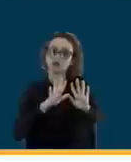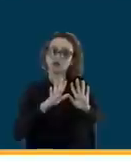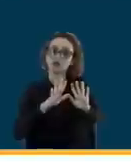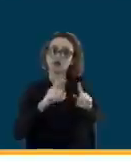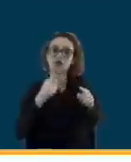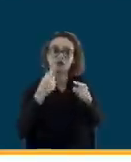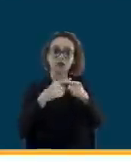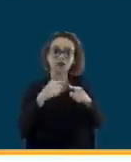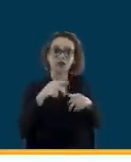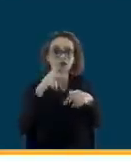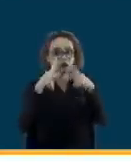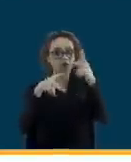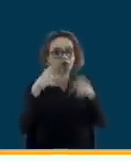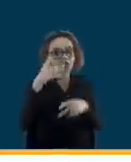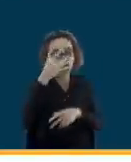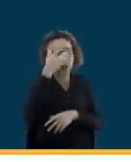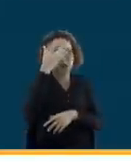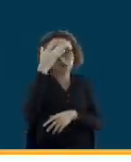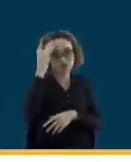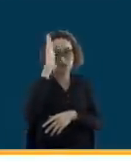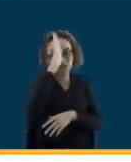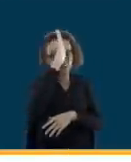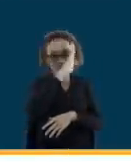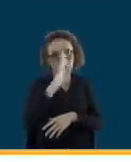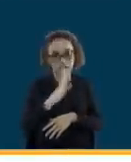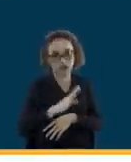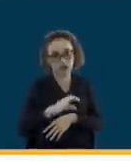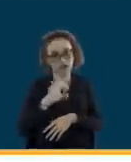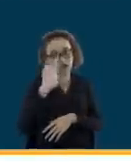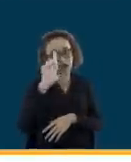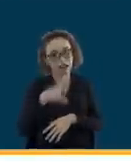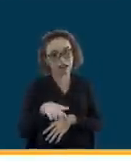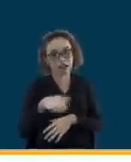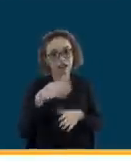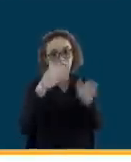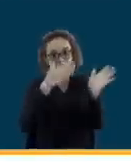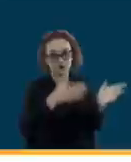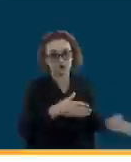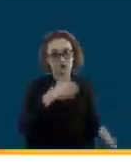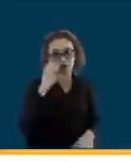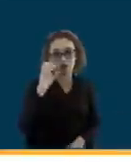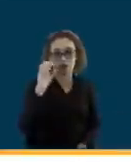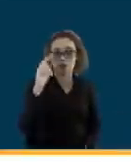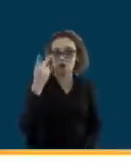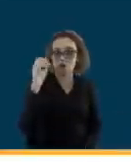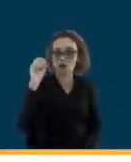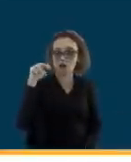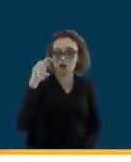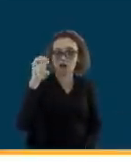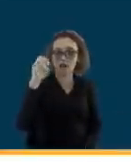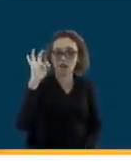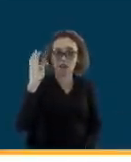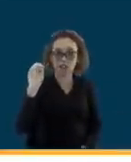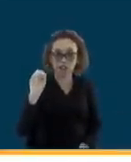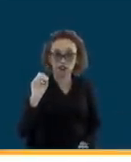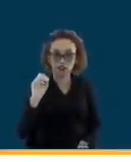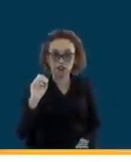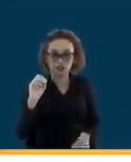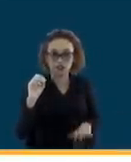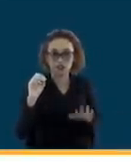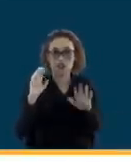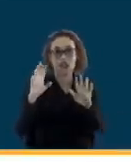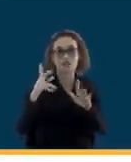brasileiro, tenho certeza, é um povo honesto, por mais que nos digam que não é. O